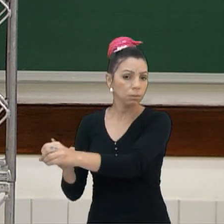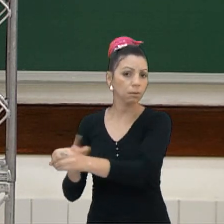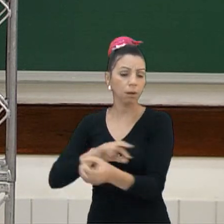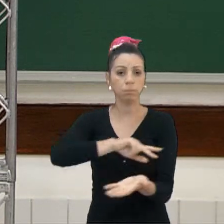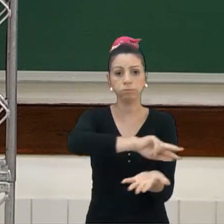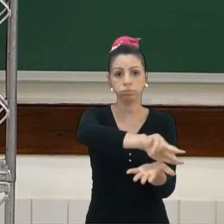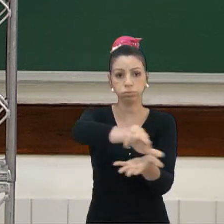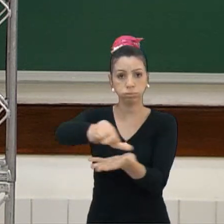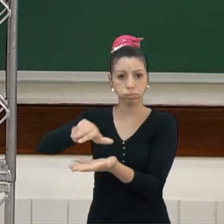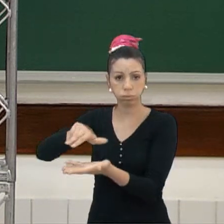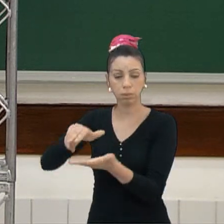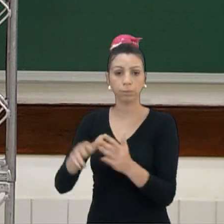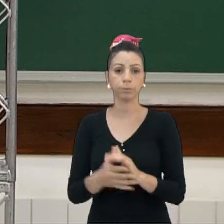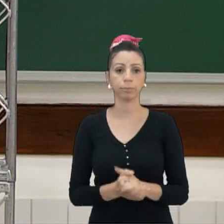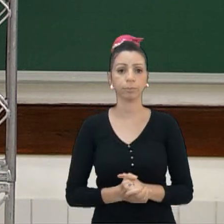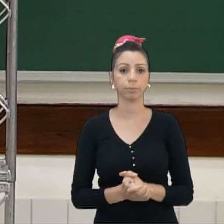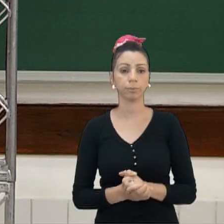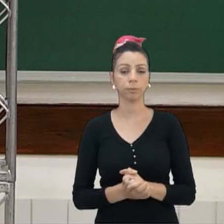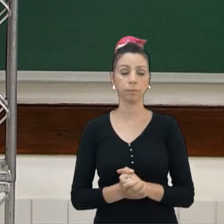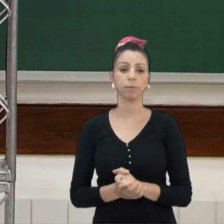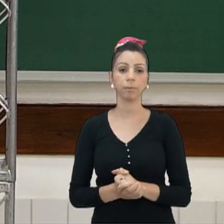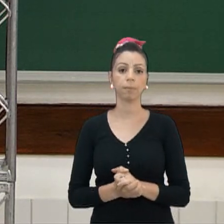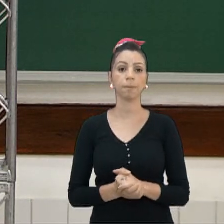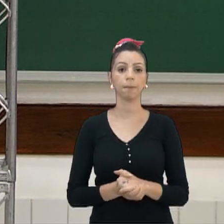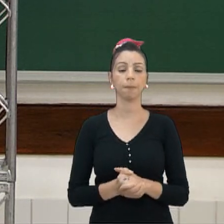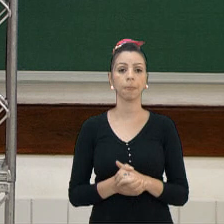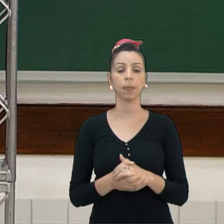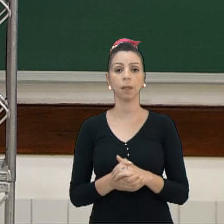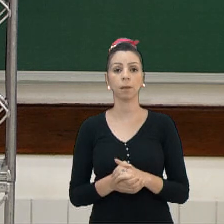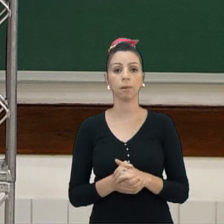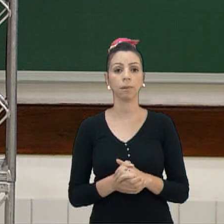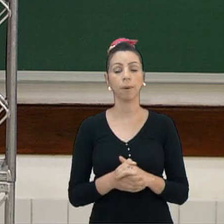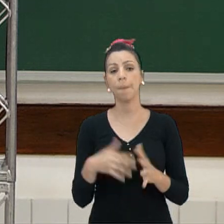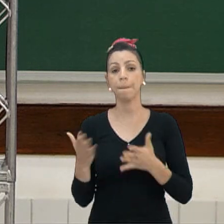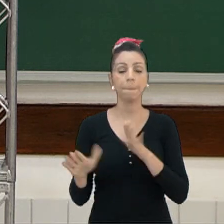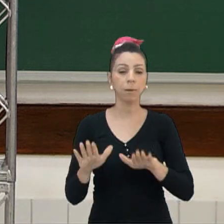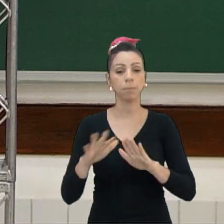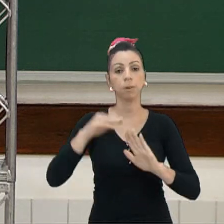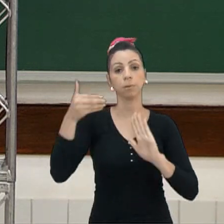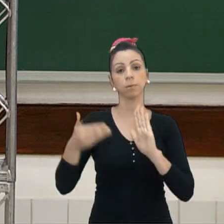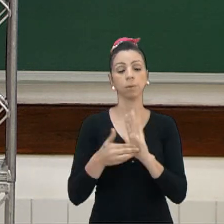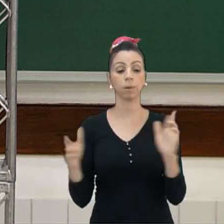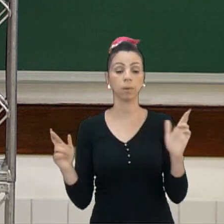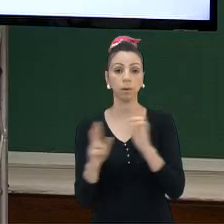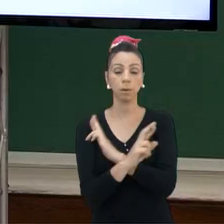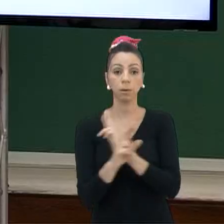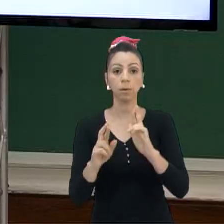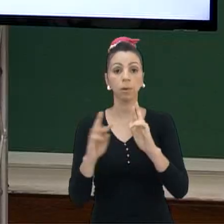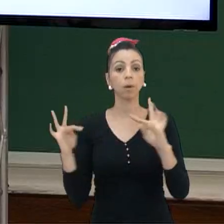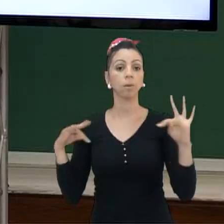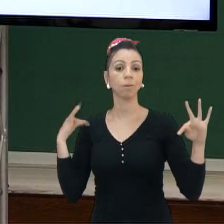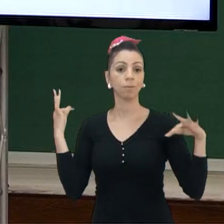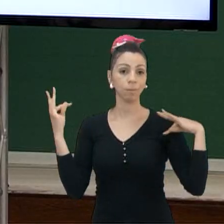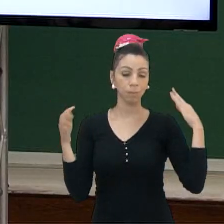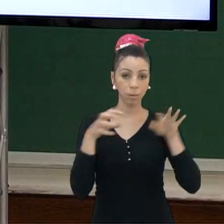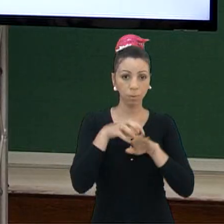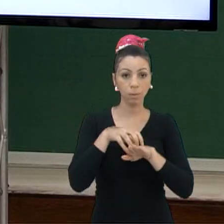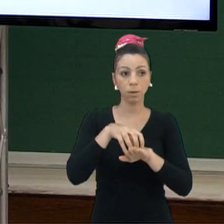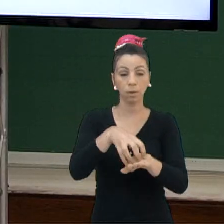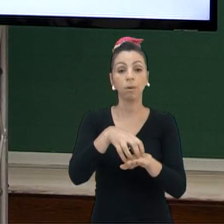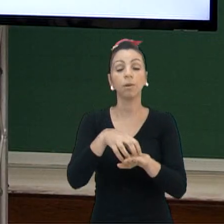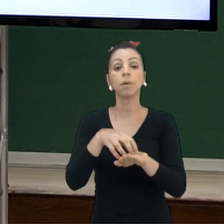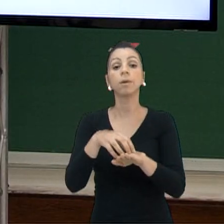ter cidades que não existem, mas você vai pensar em tudo o que tem relação com turismo, que pode